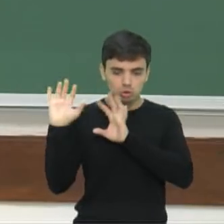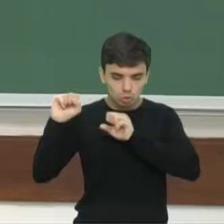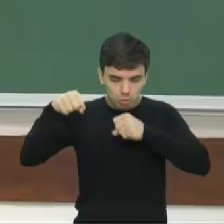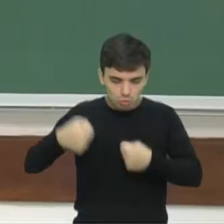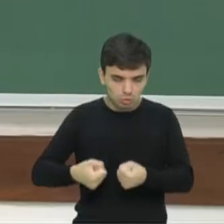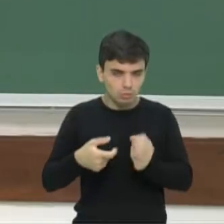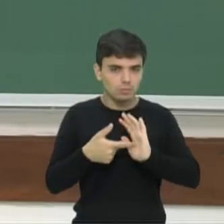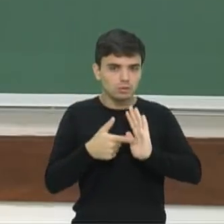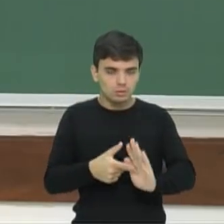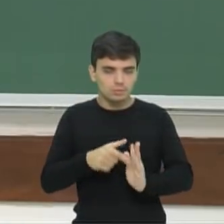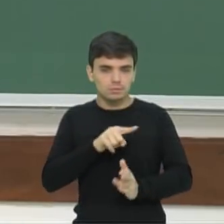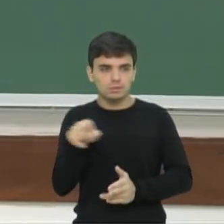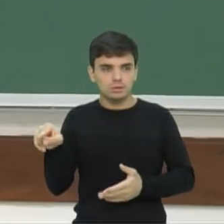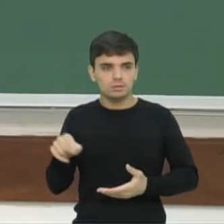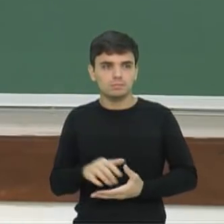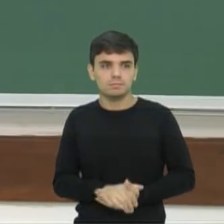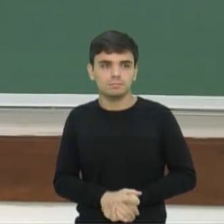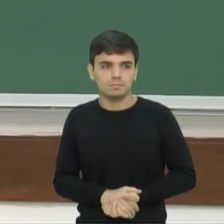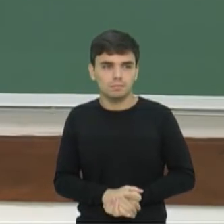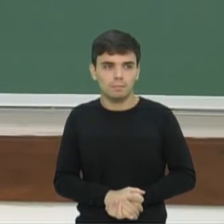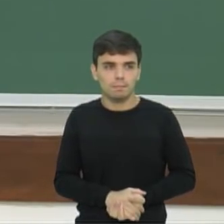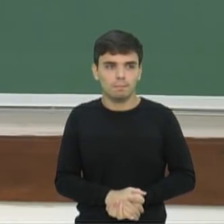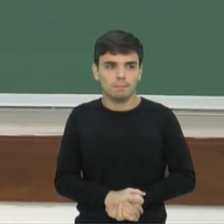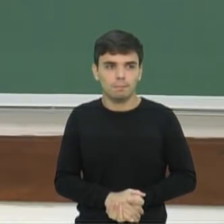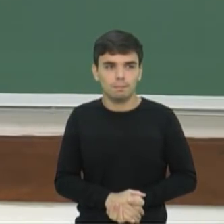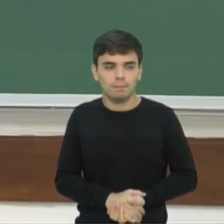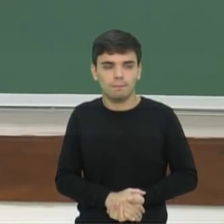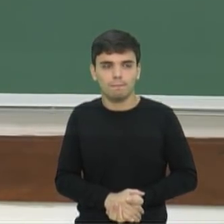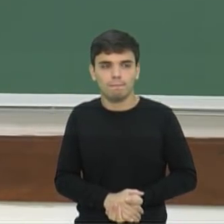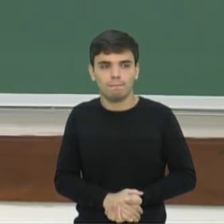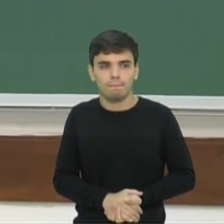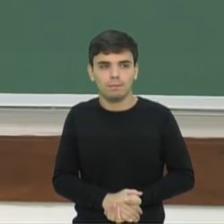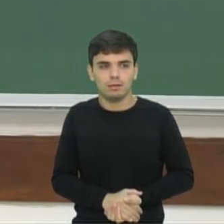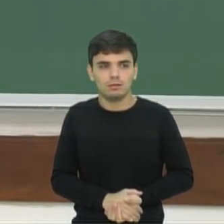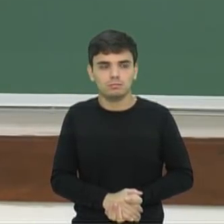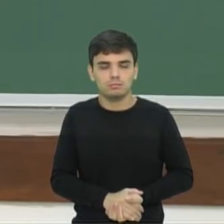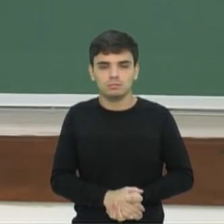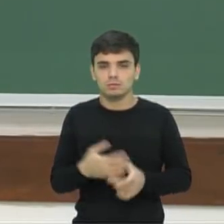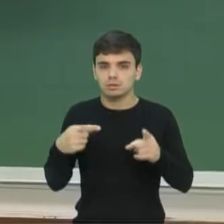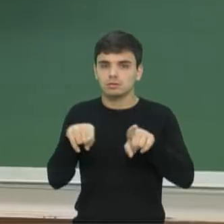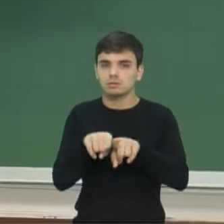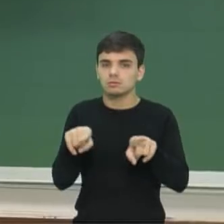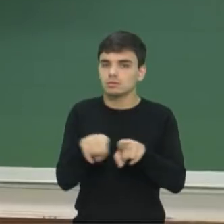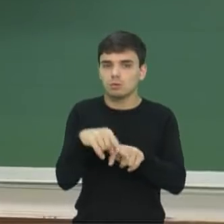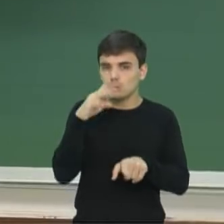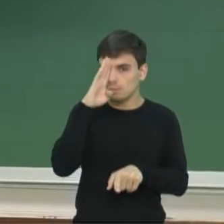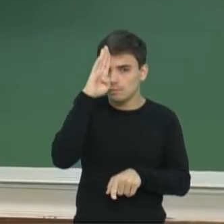retratado aqui para vocês. Então, aqui está também os princípios dentro de